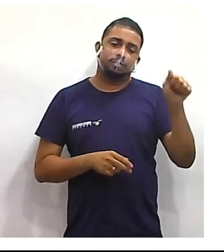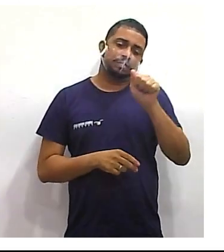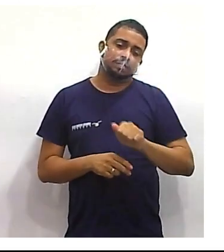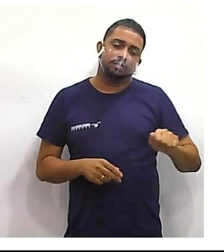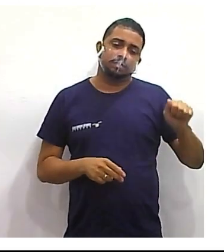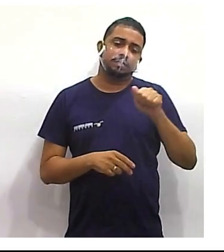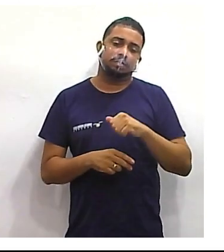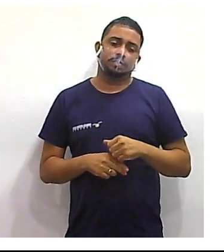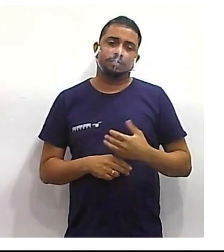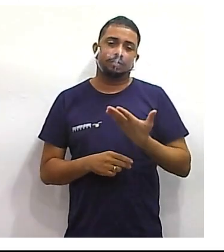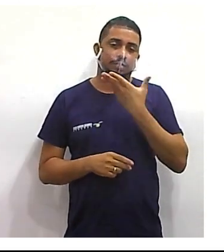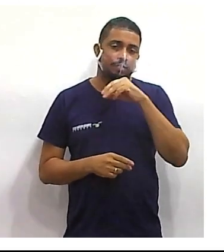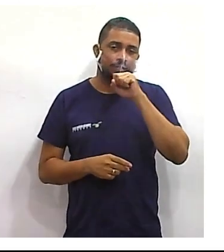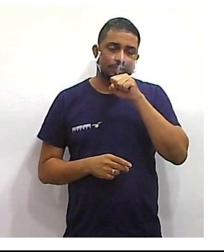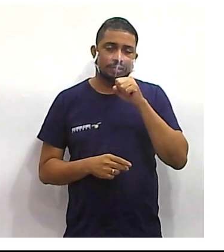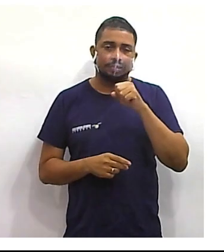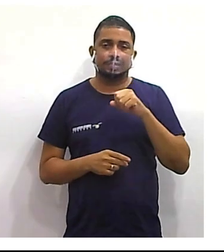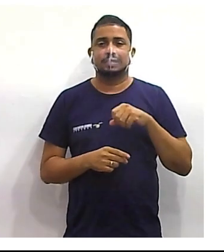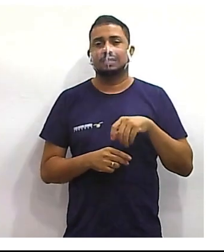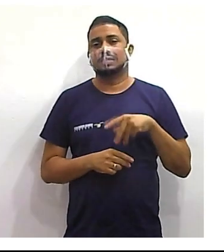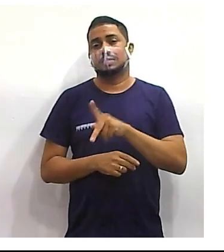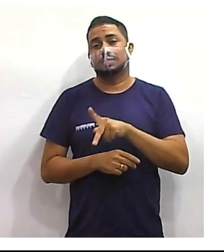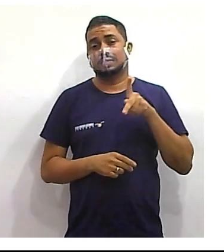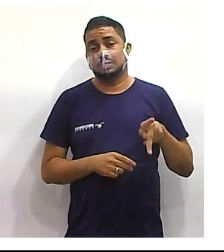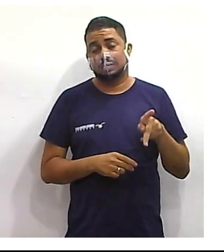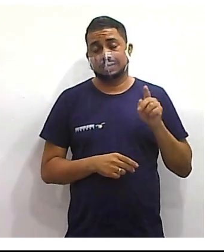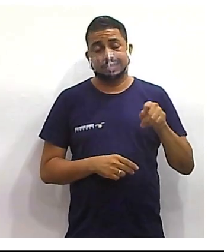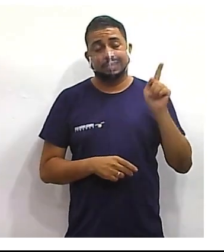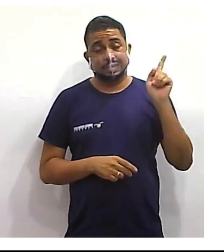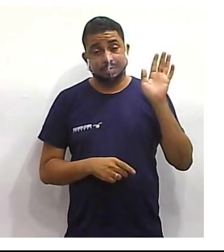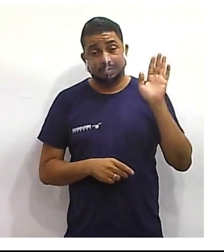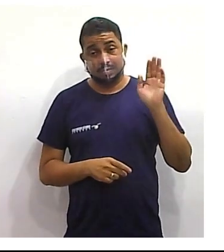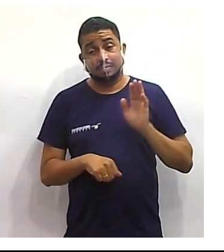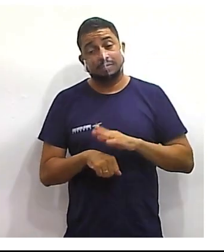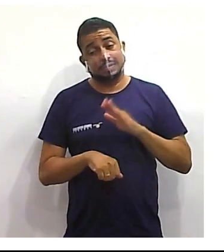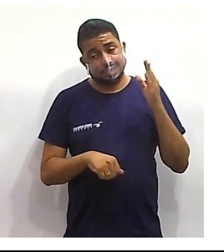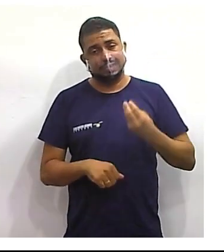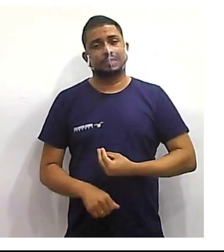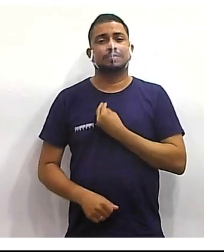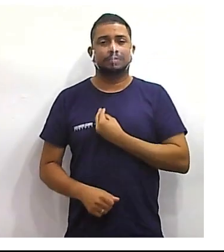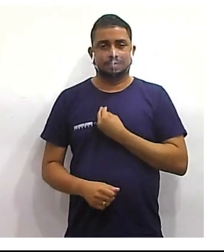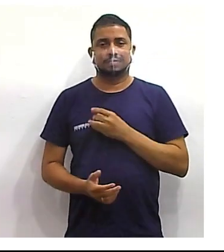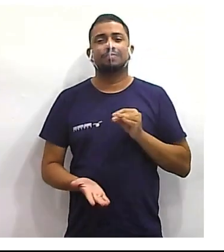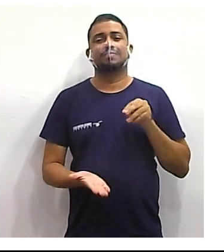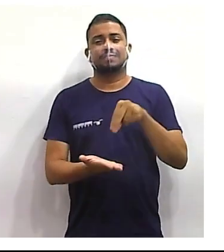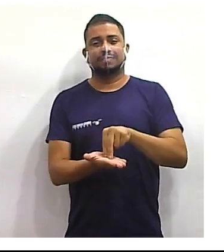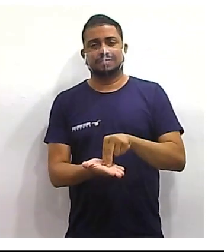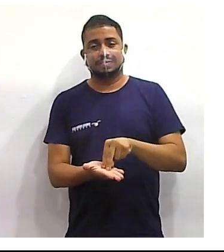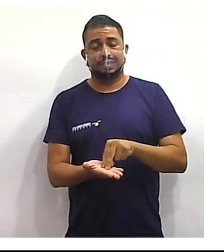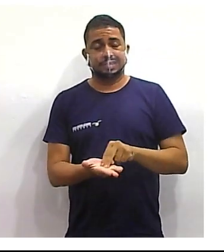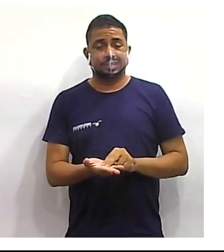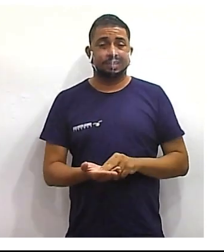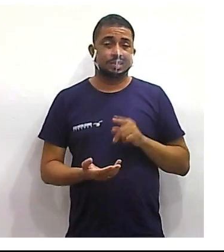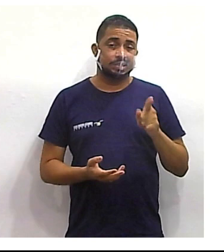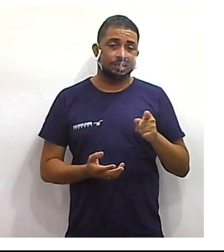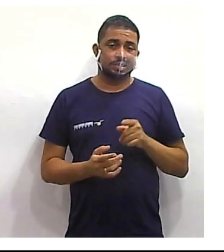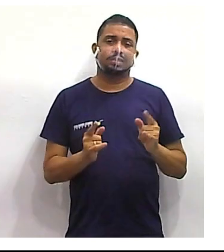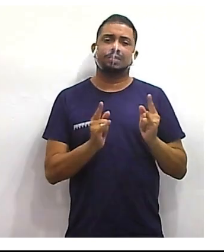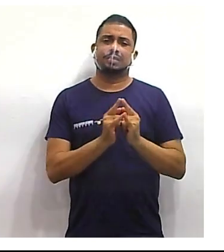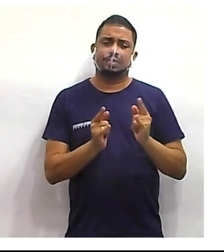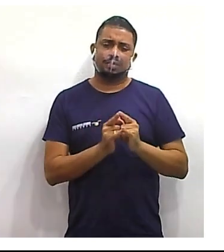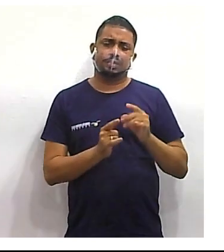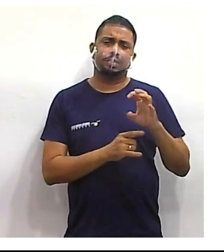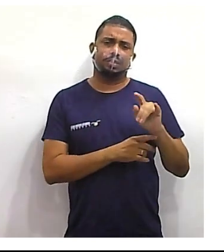Mestres. É né? mais presente. Ela sim. é mais presente. Né? Ela é também uma entidade civil